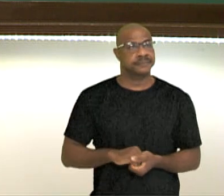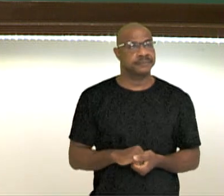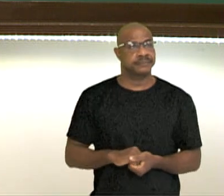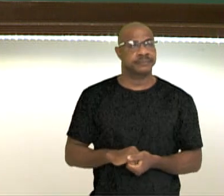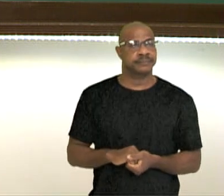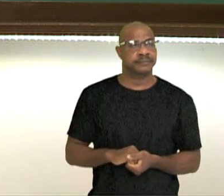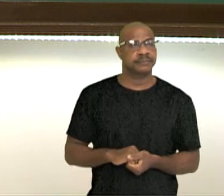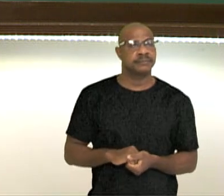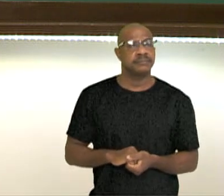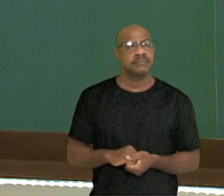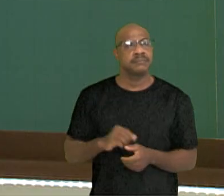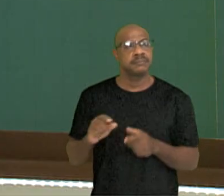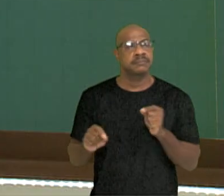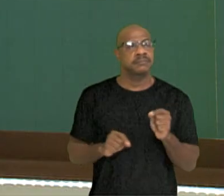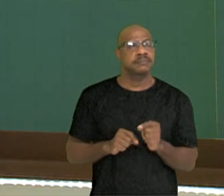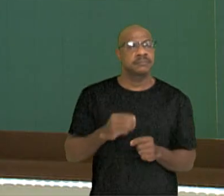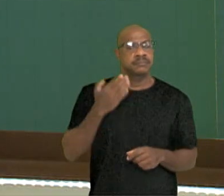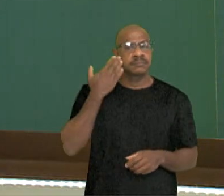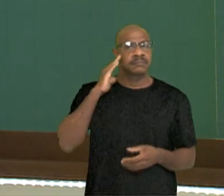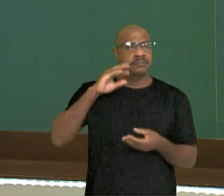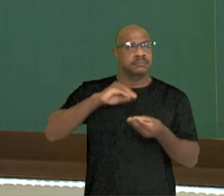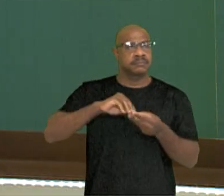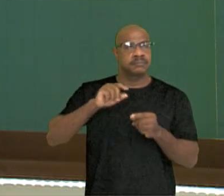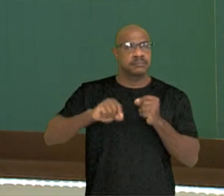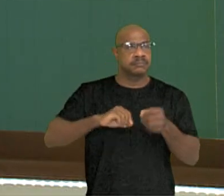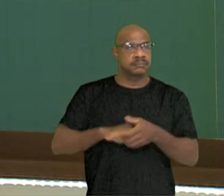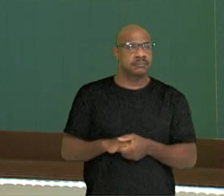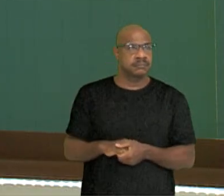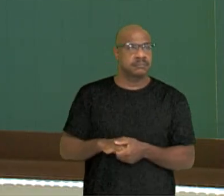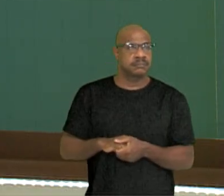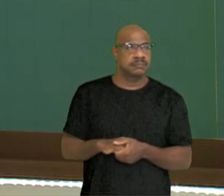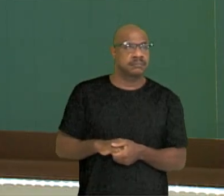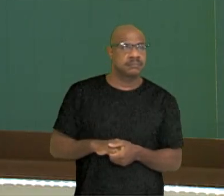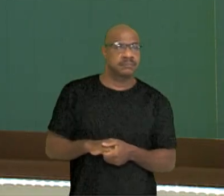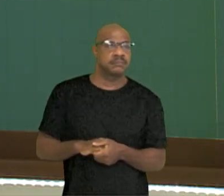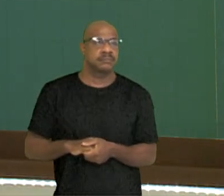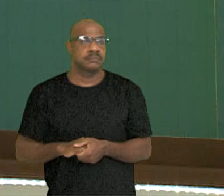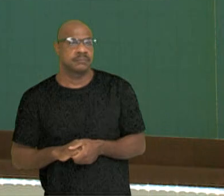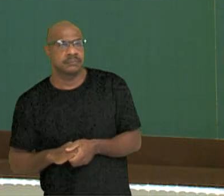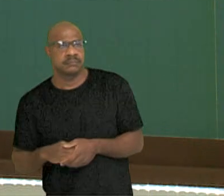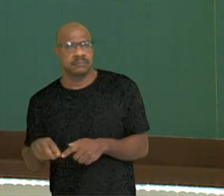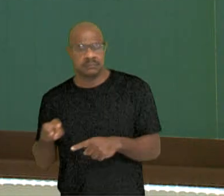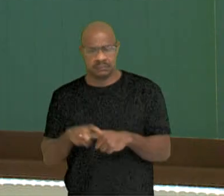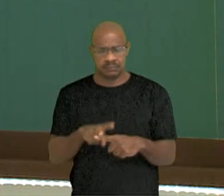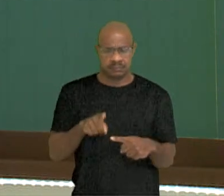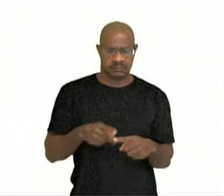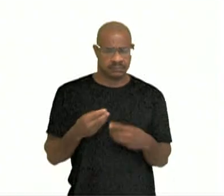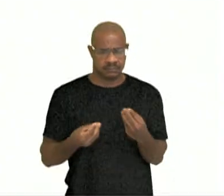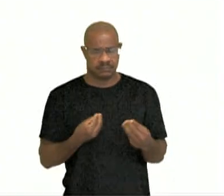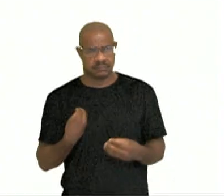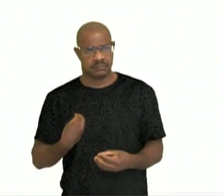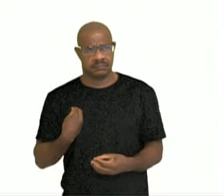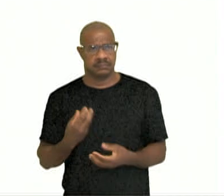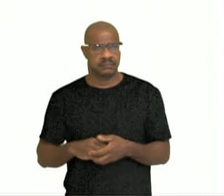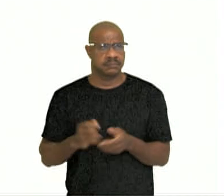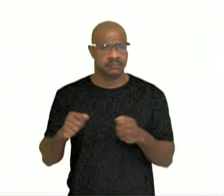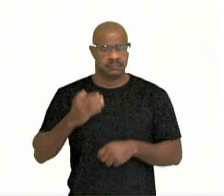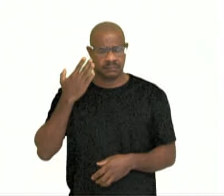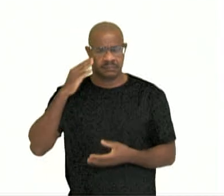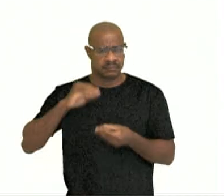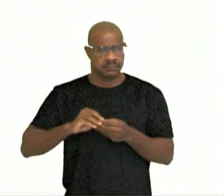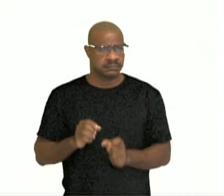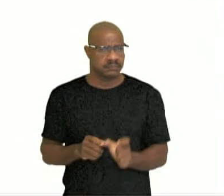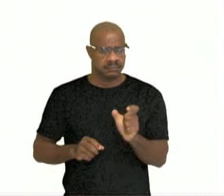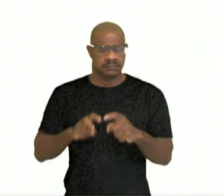Primeira questão que podemos entender do trecho mandai meter a cadeira, que assim passou o vosso pai. É possível compreender que a